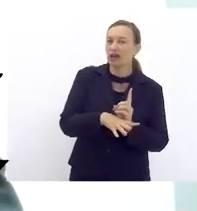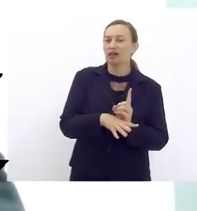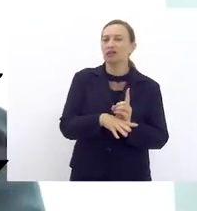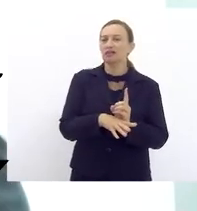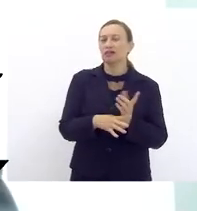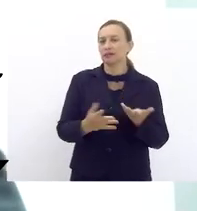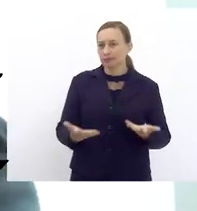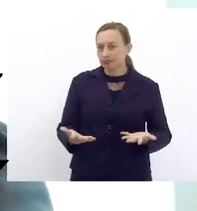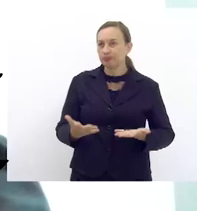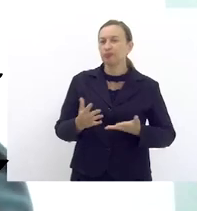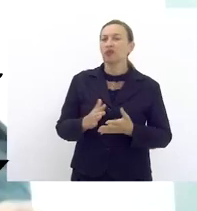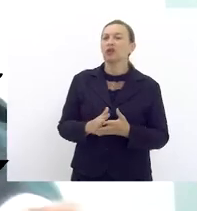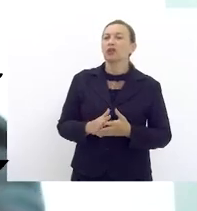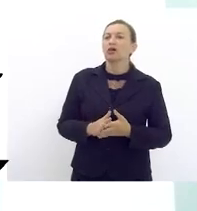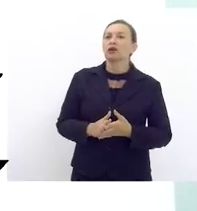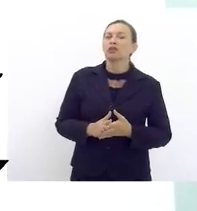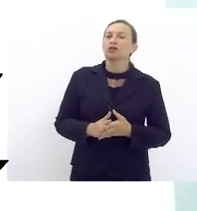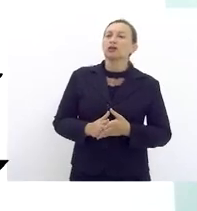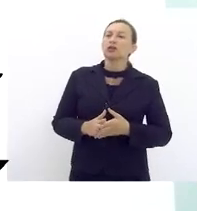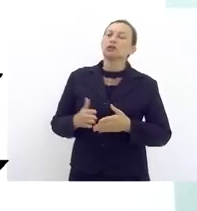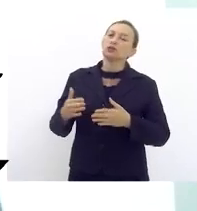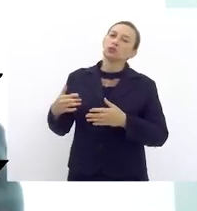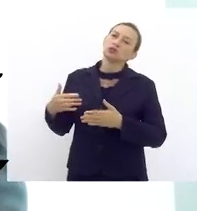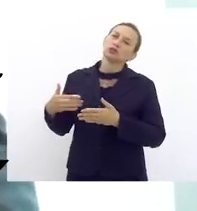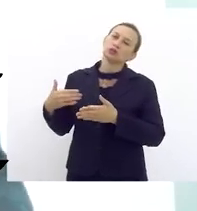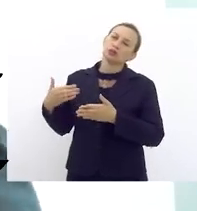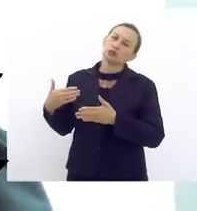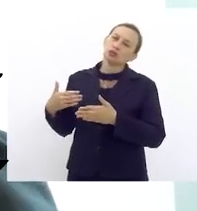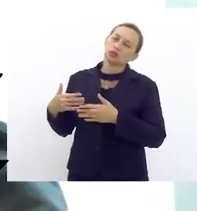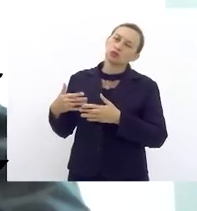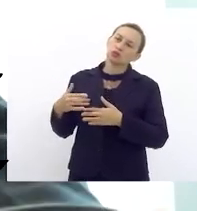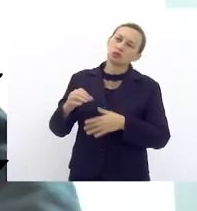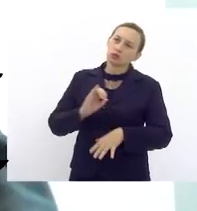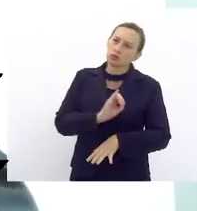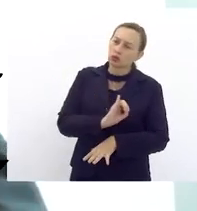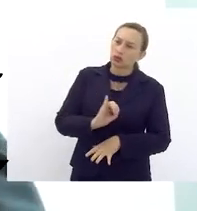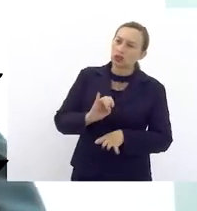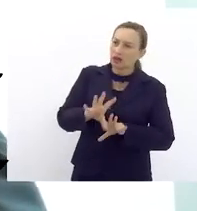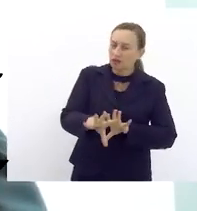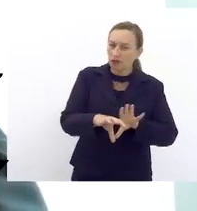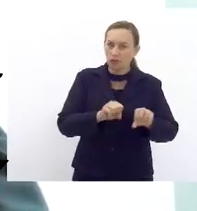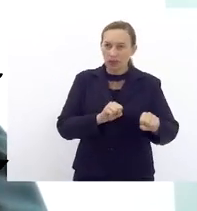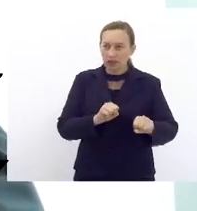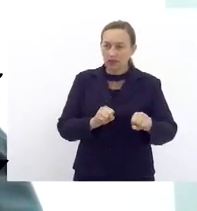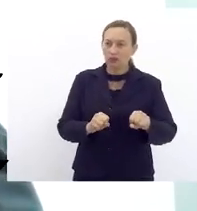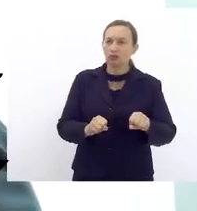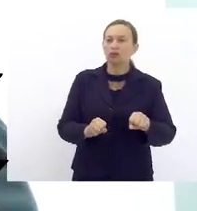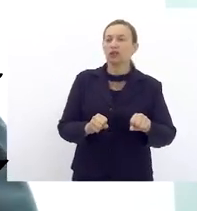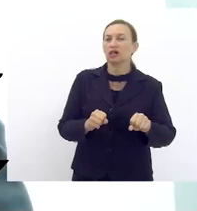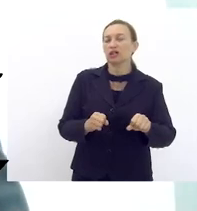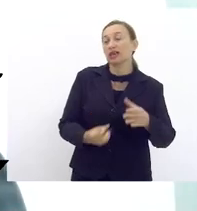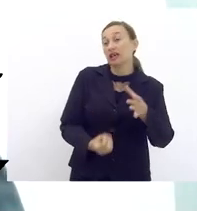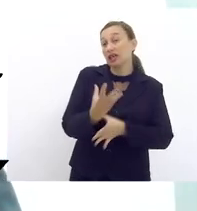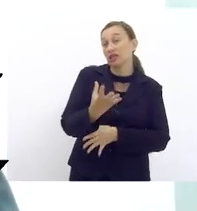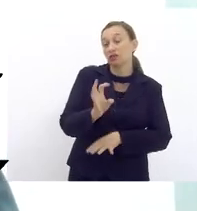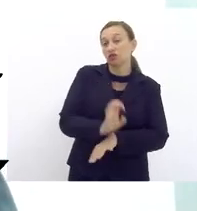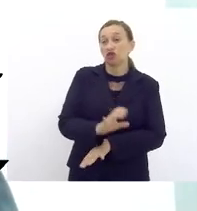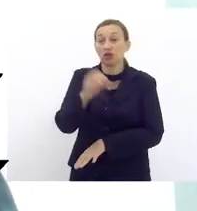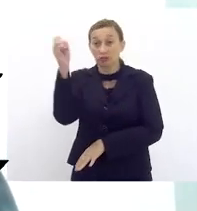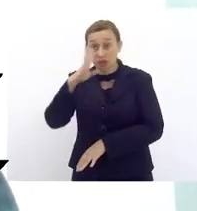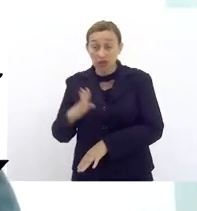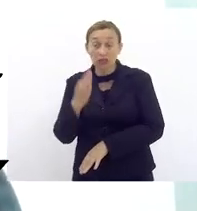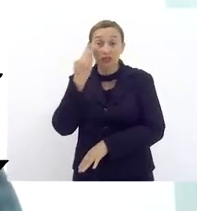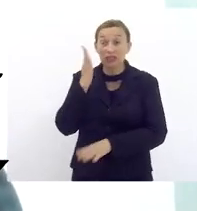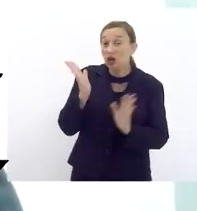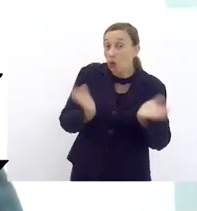hierarquizada como vem desde o tempo né do império quer dizer Desde da formação do estado brasileiro e entender que do